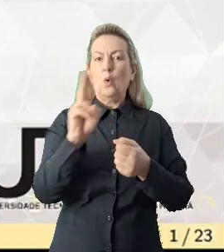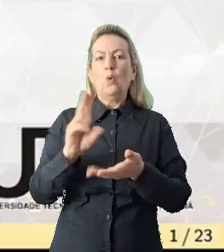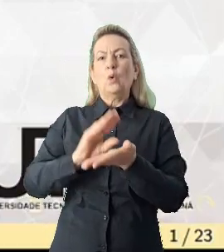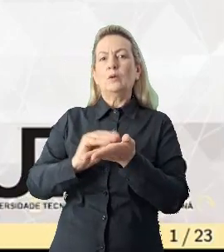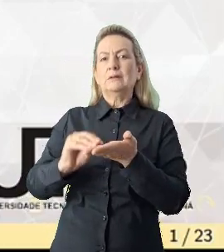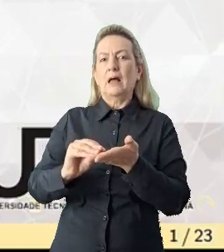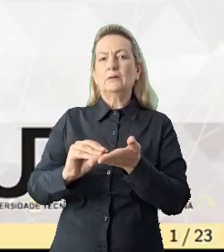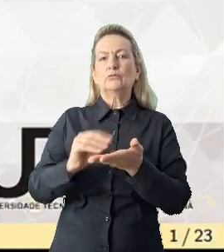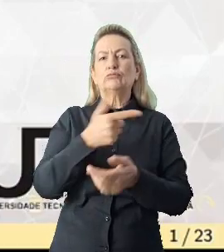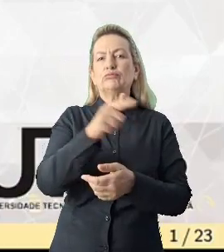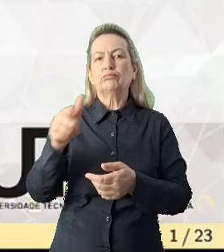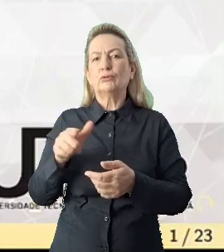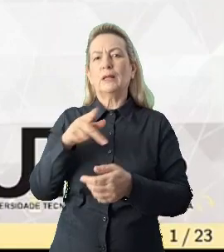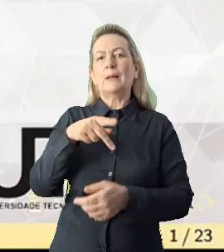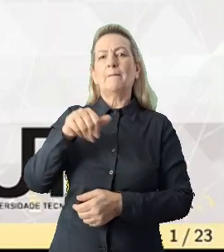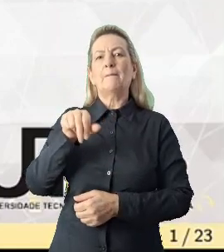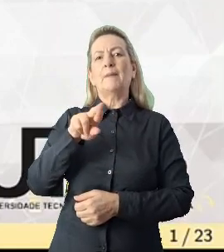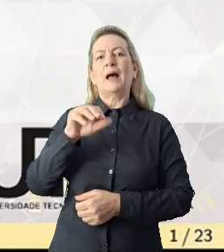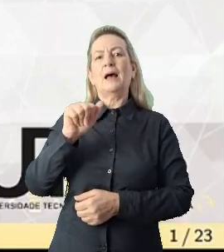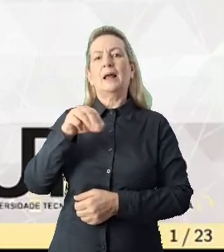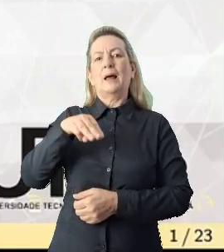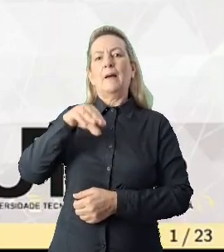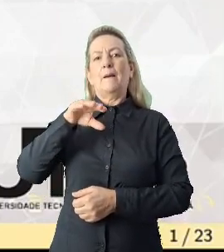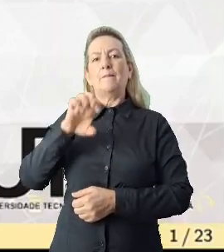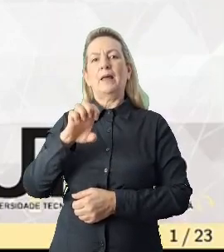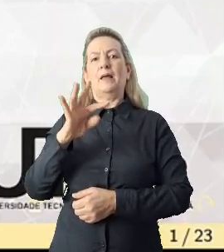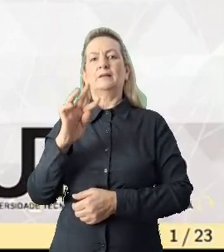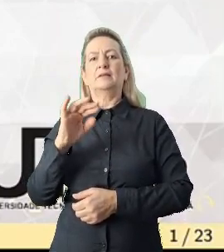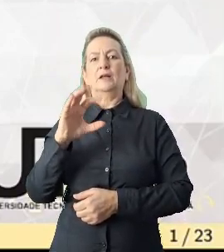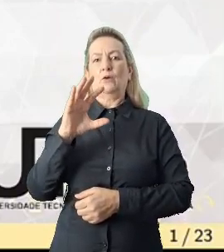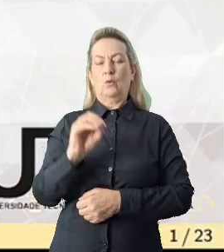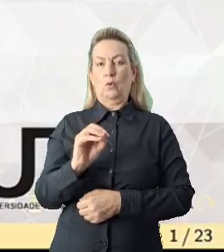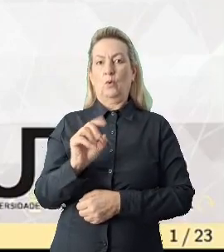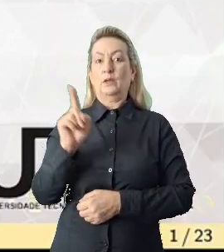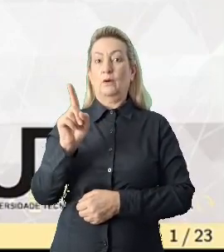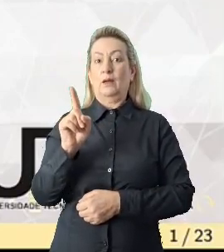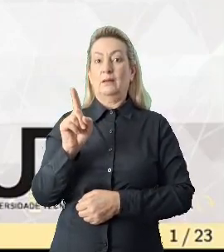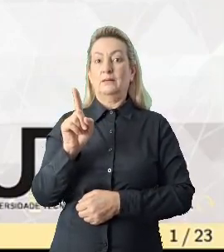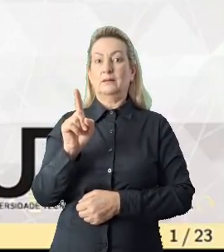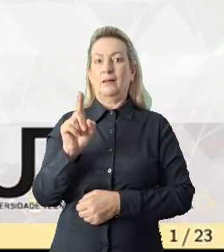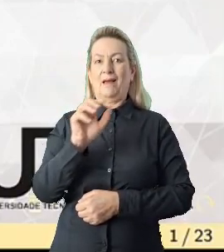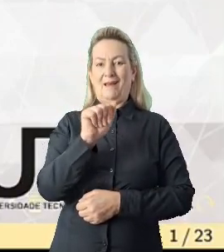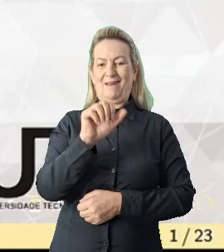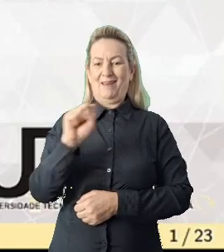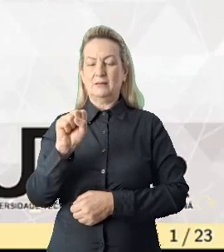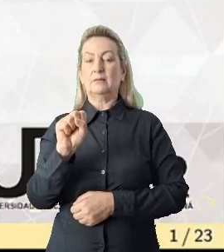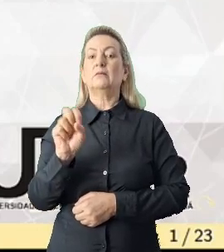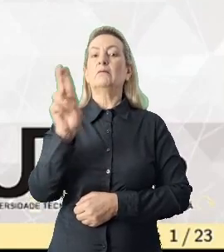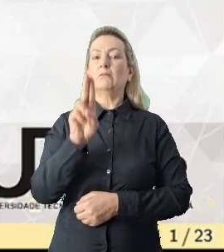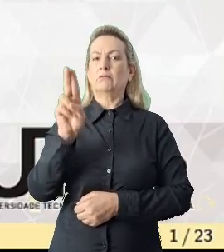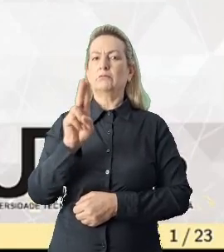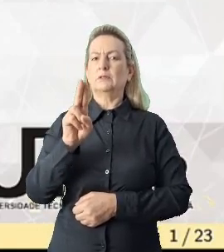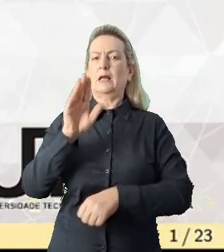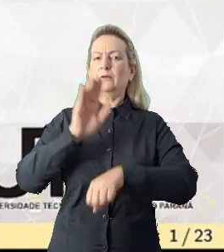né, que seguem uma distribuição normal ou dados não paramétricos, né. Então ela é muito